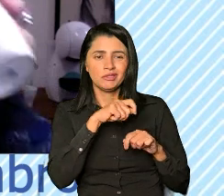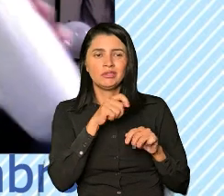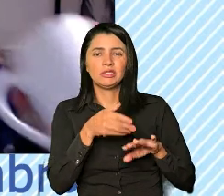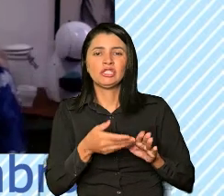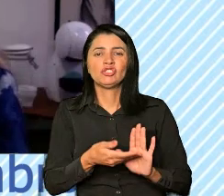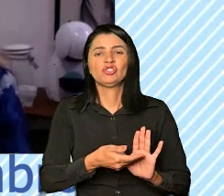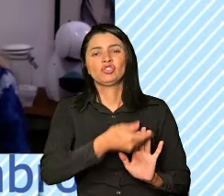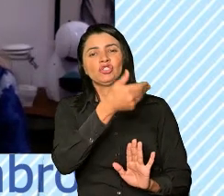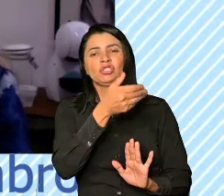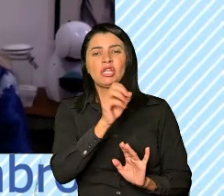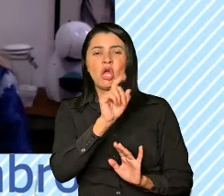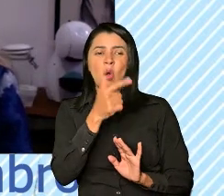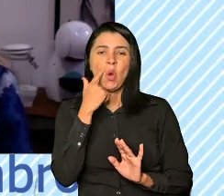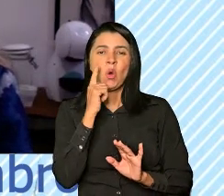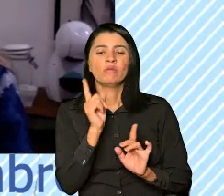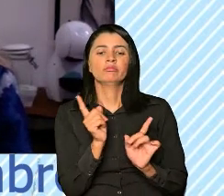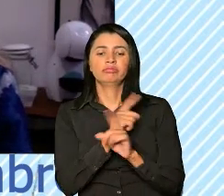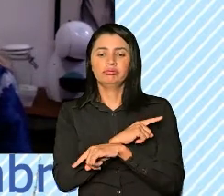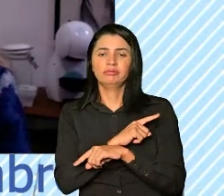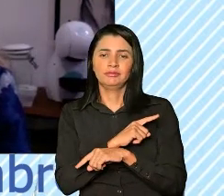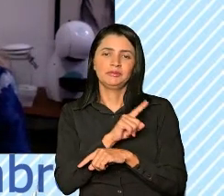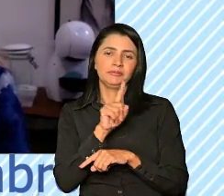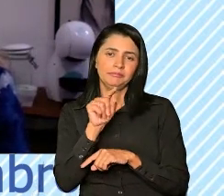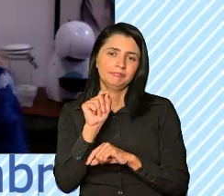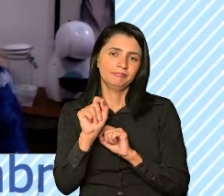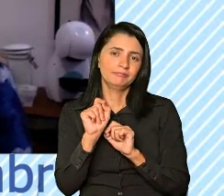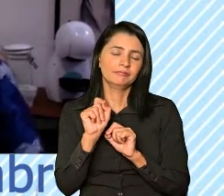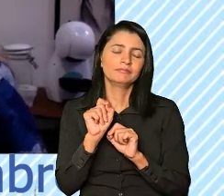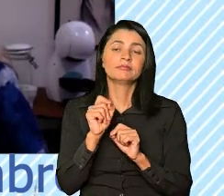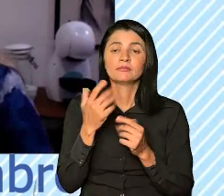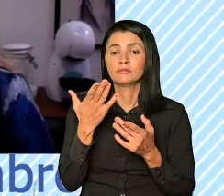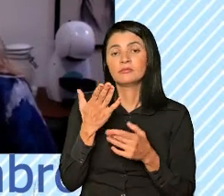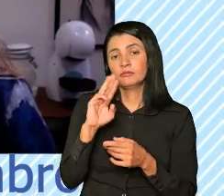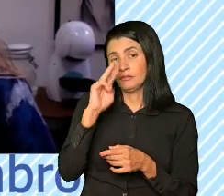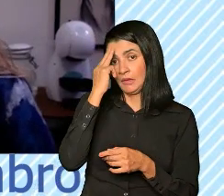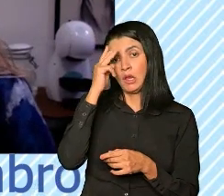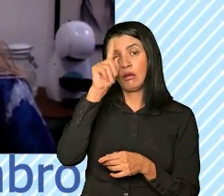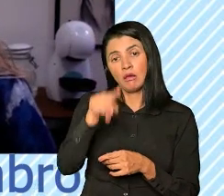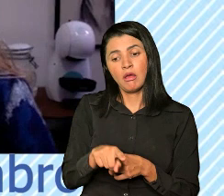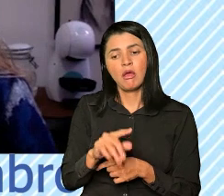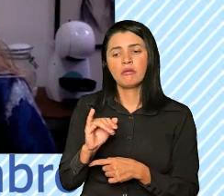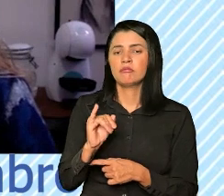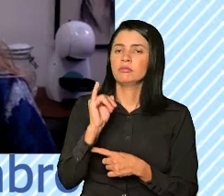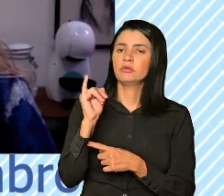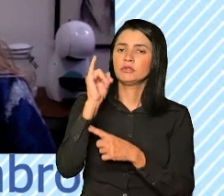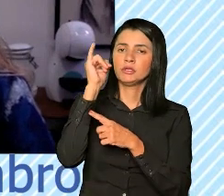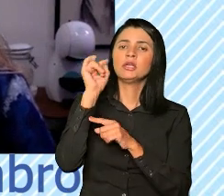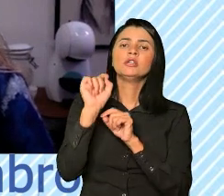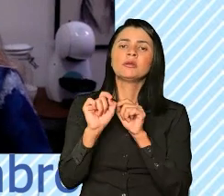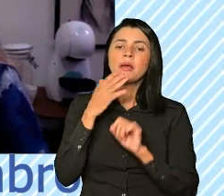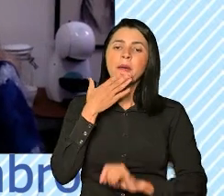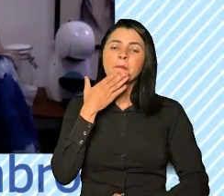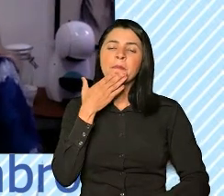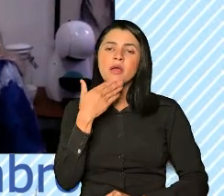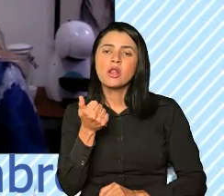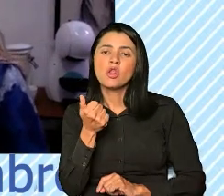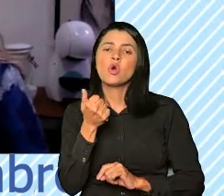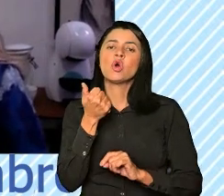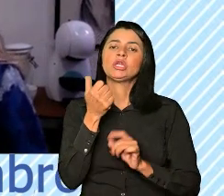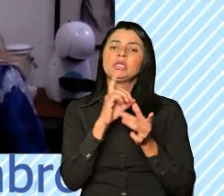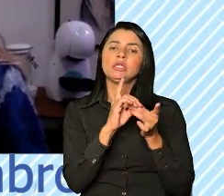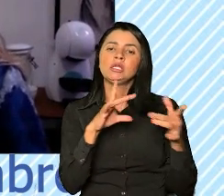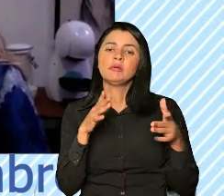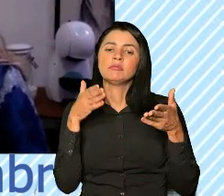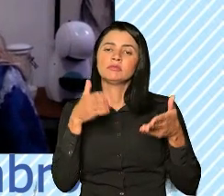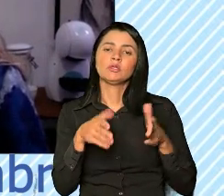repelidos ou, então, revertidos, por assim dizer. Então, a memória é um ponto fundamental da melhoria democrática, da participação